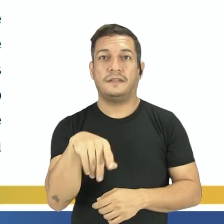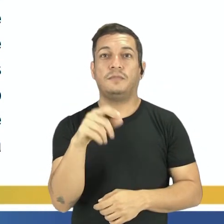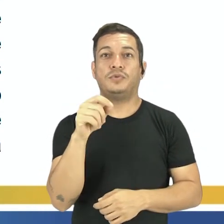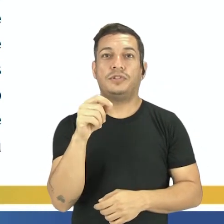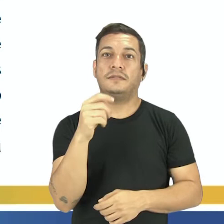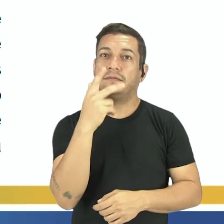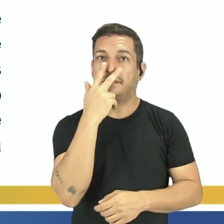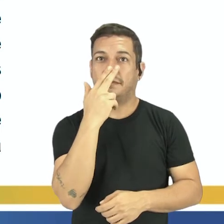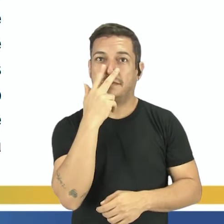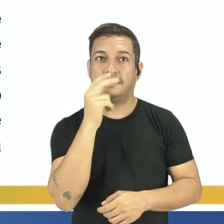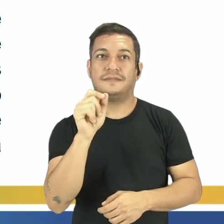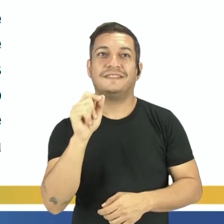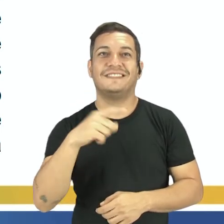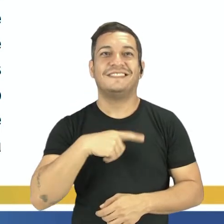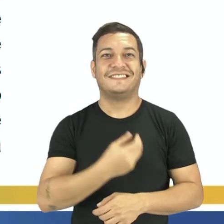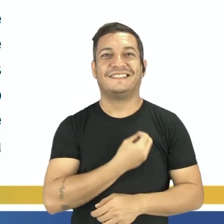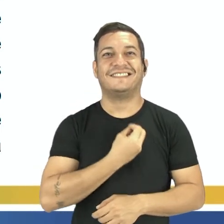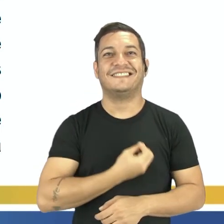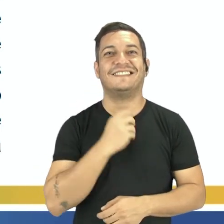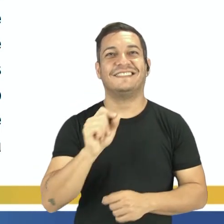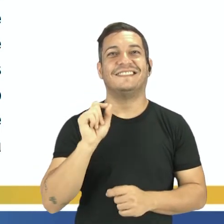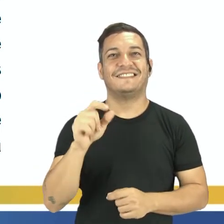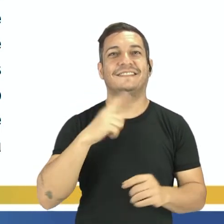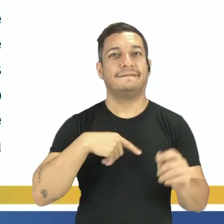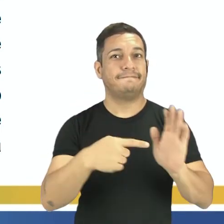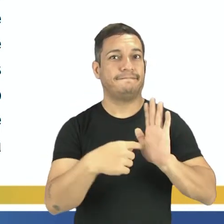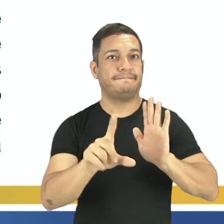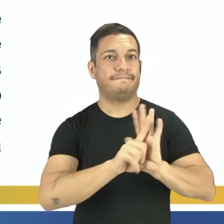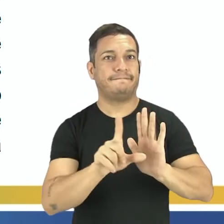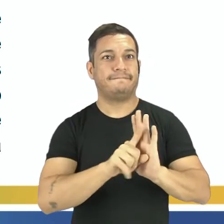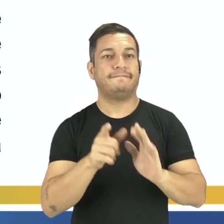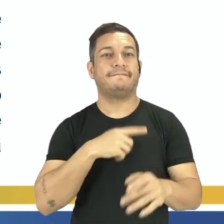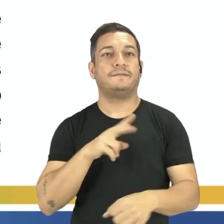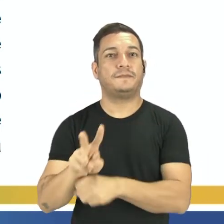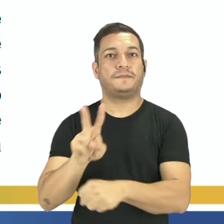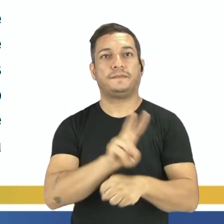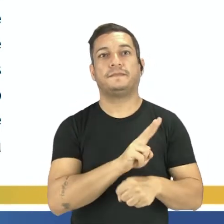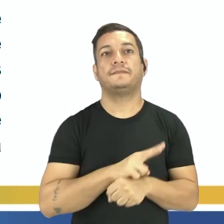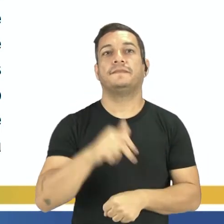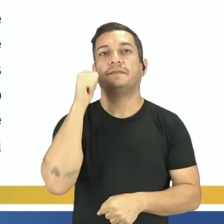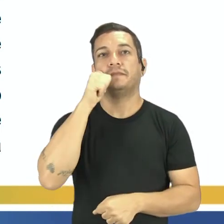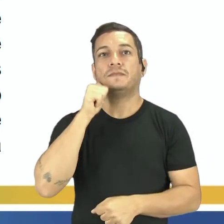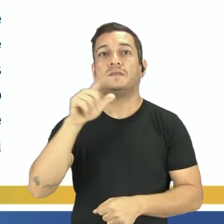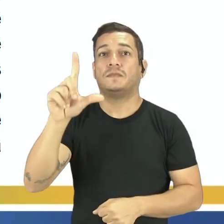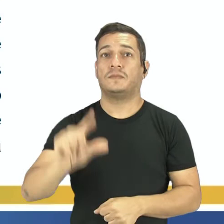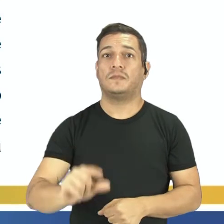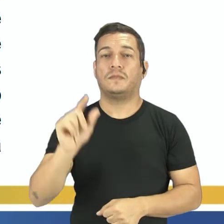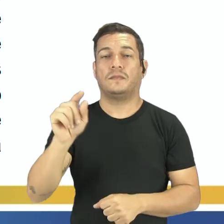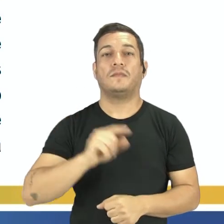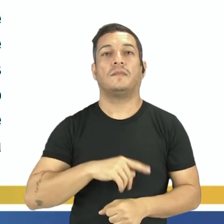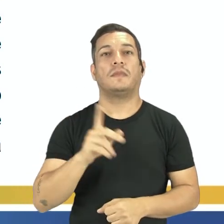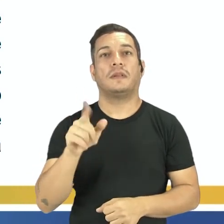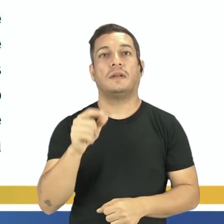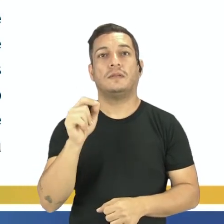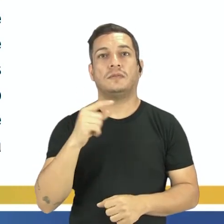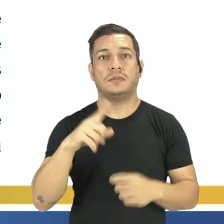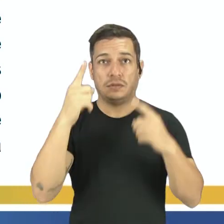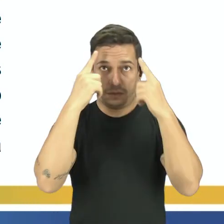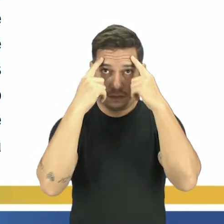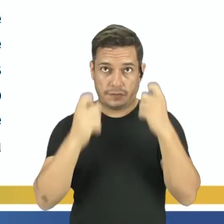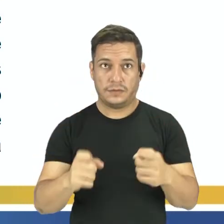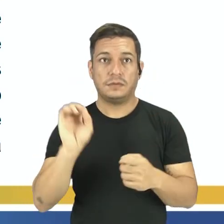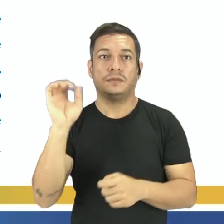não findar, mesmo com a existência de dispositivos legais que protegem a mulher. A diminuição dos índices deste tipo de